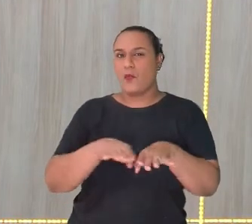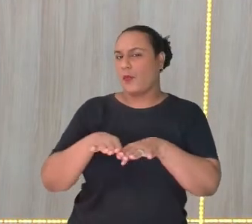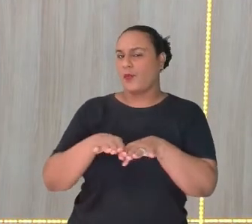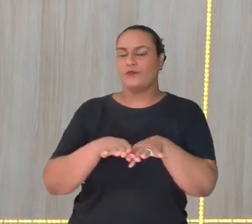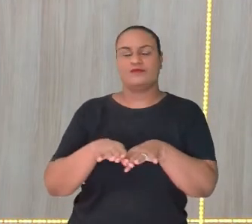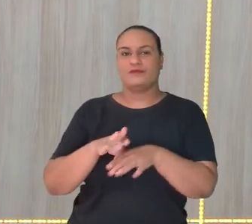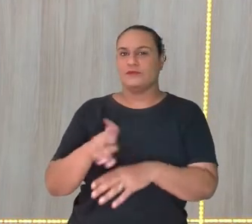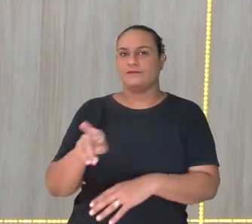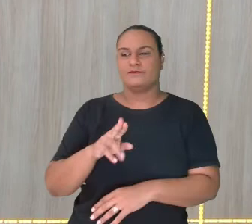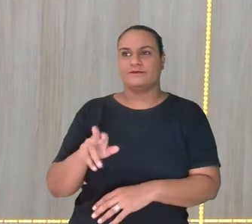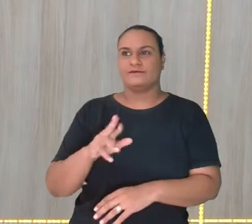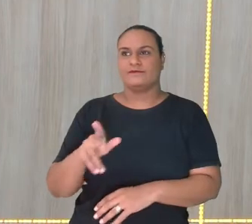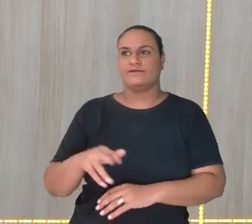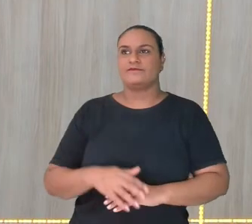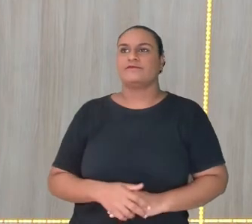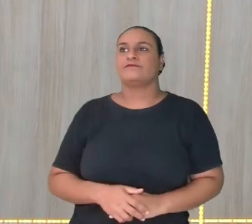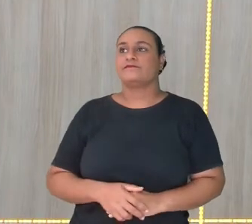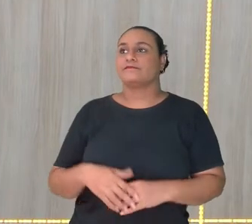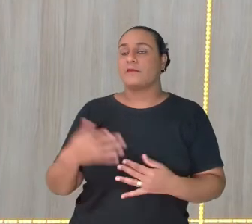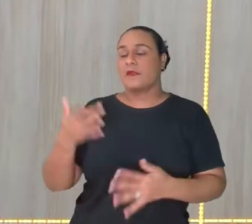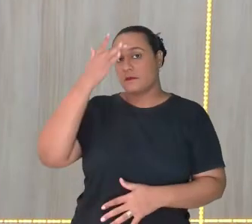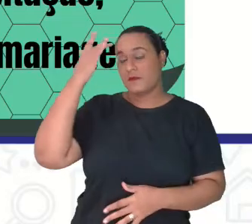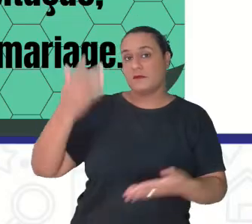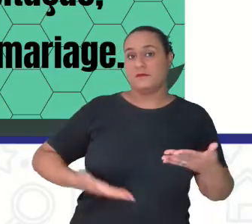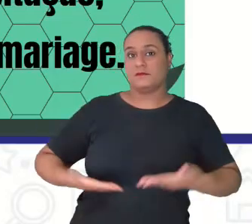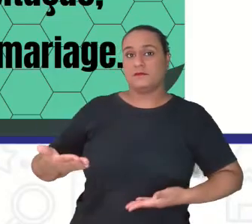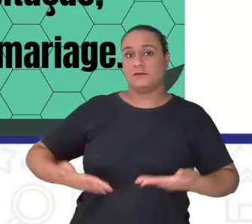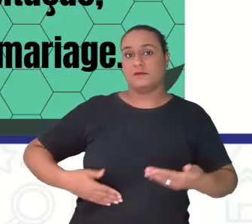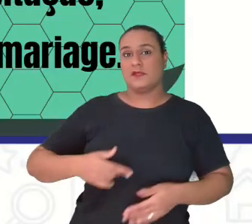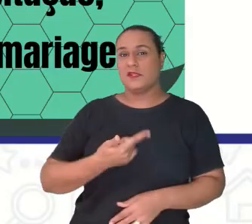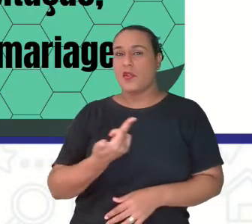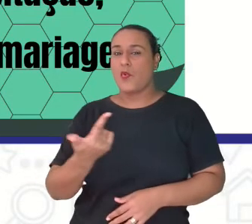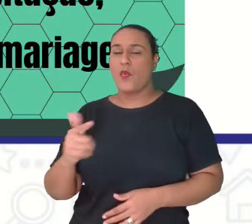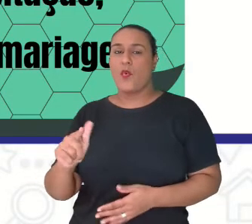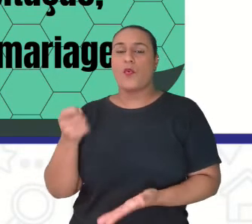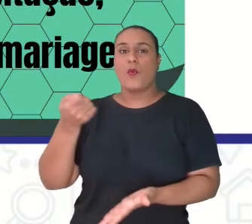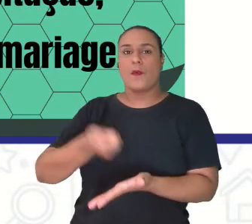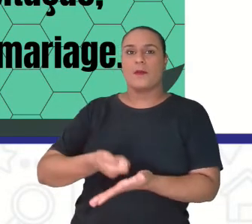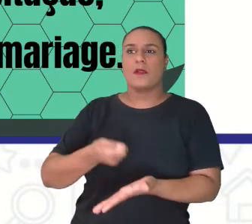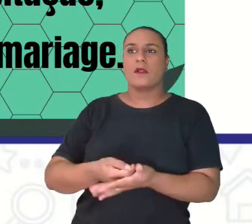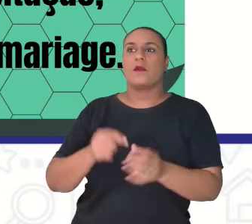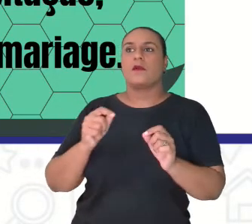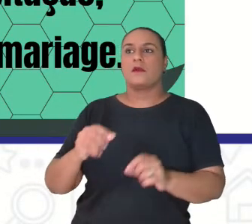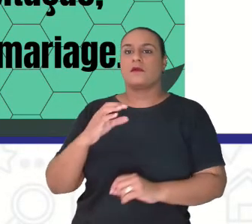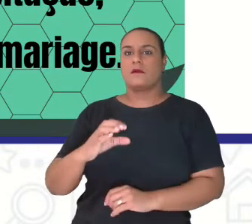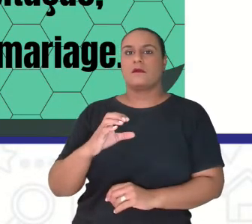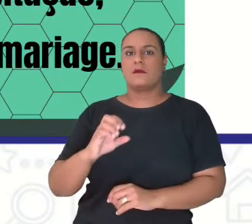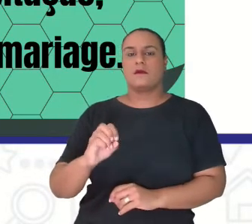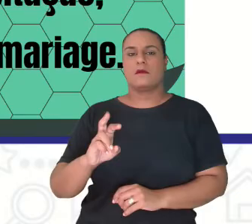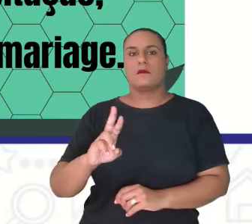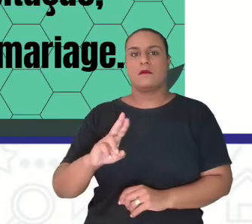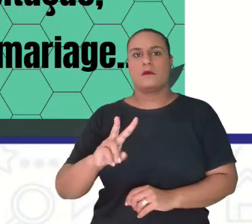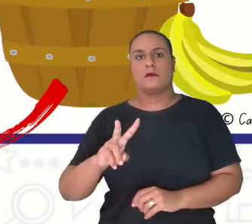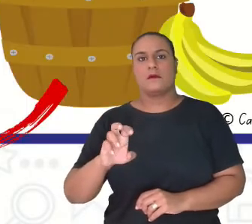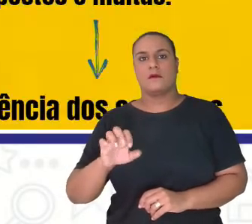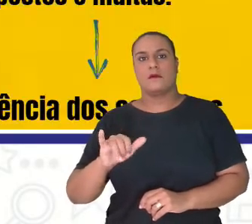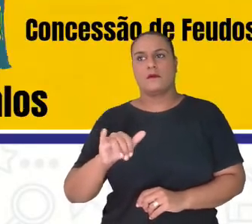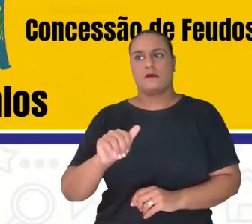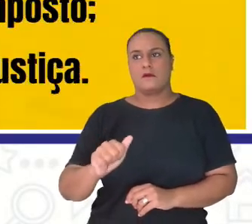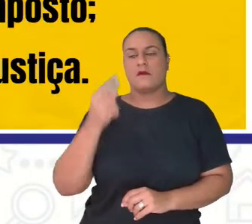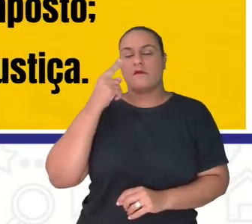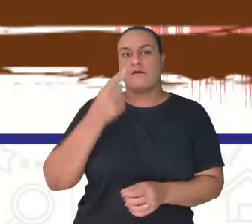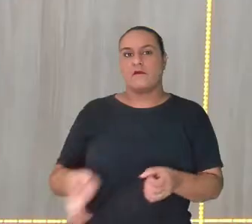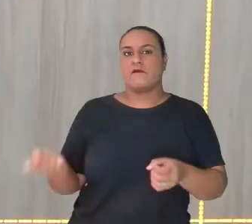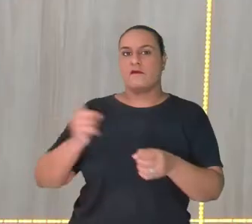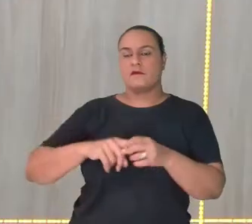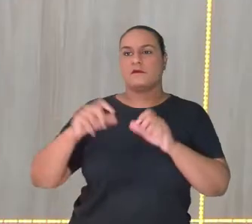né? Então, os servos tinham muitas outras obrigações, como, por exemplo, a corveia. Vamos voltar para aquela